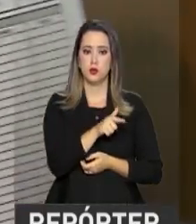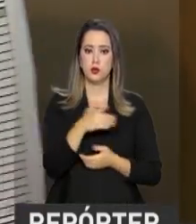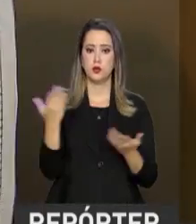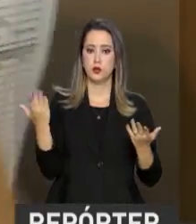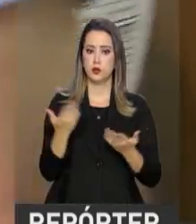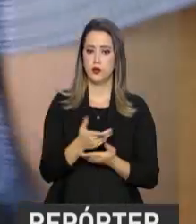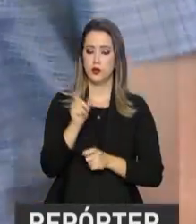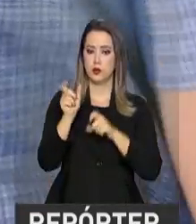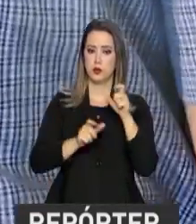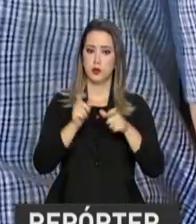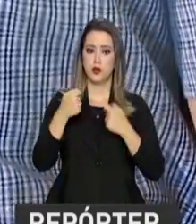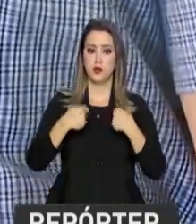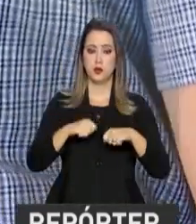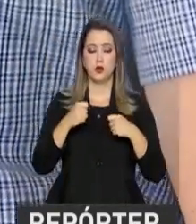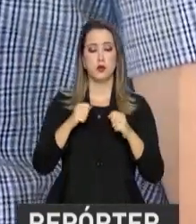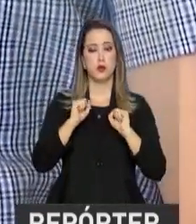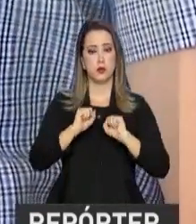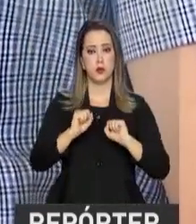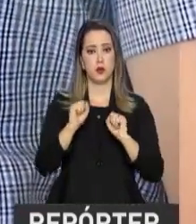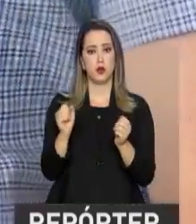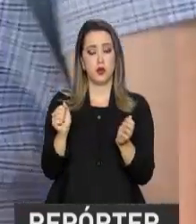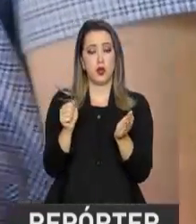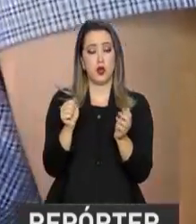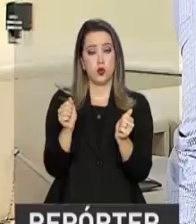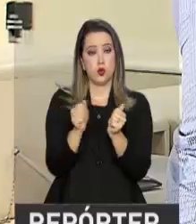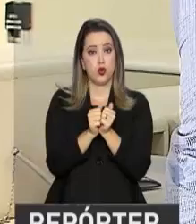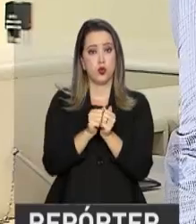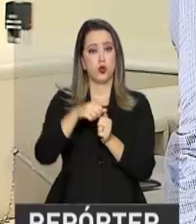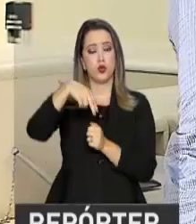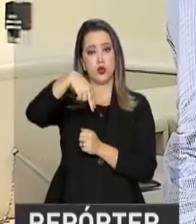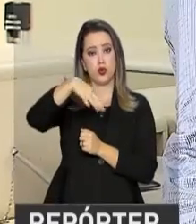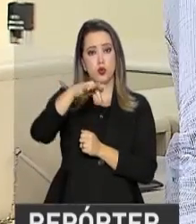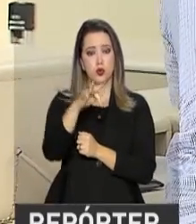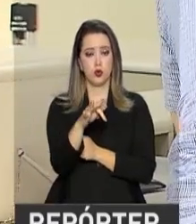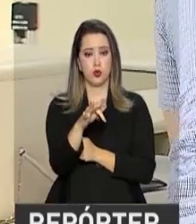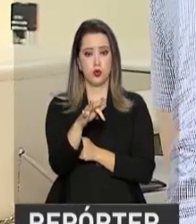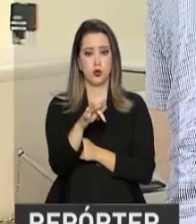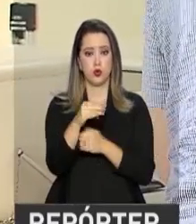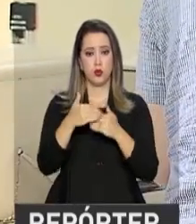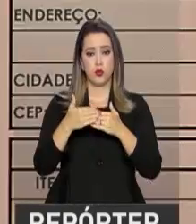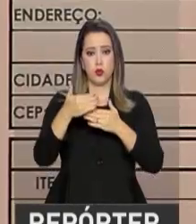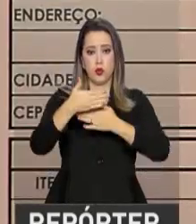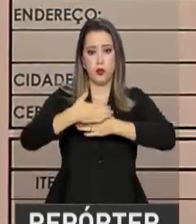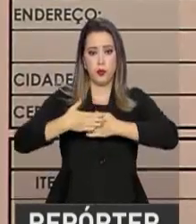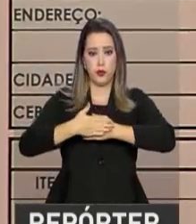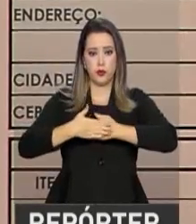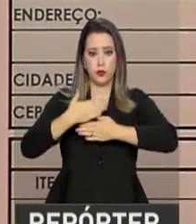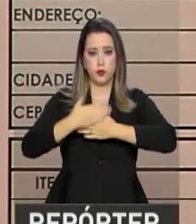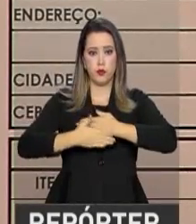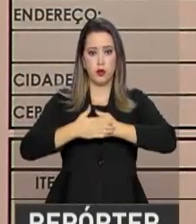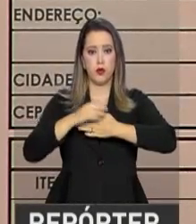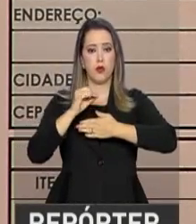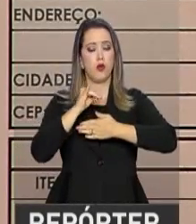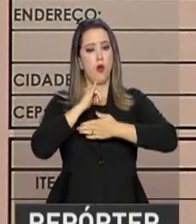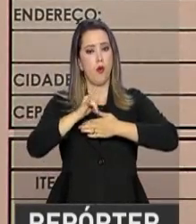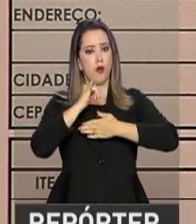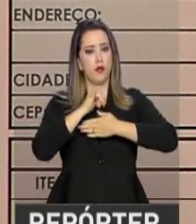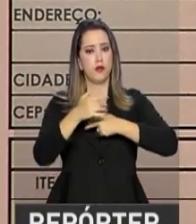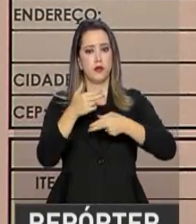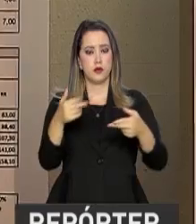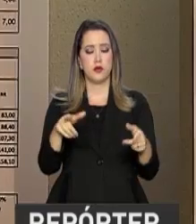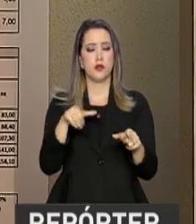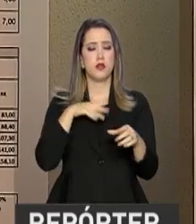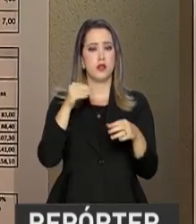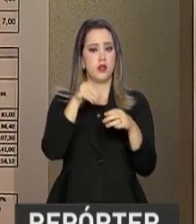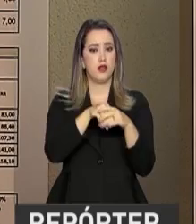agora os clientes devem anexar a nota fiscal da encomenda no lado de fora da embalagem ou fazer uma declaração de conteúdo